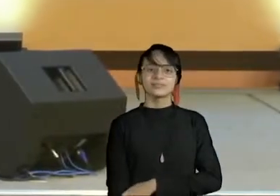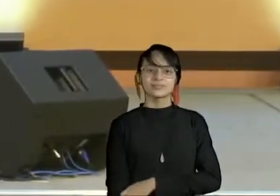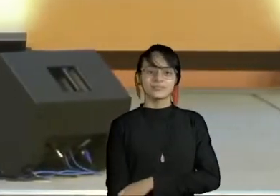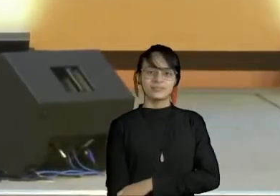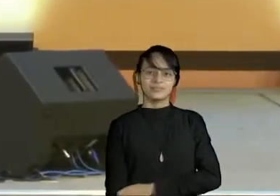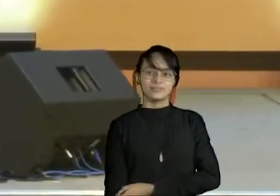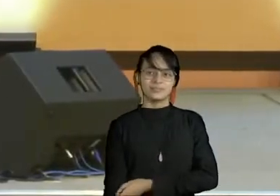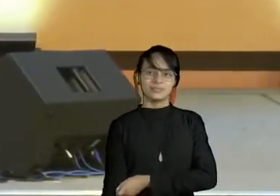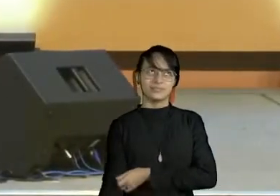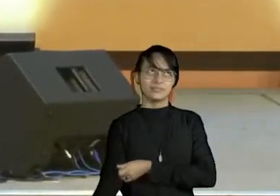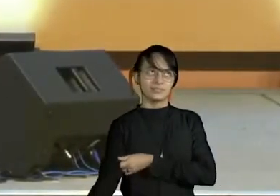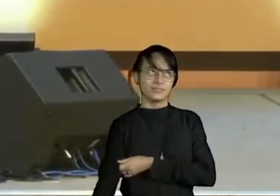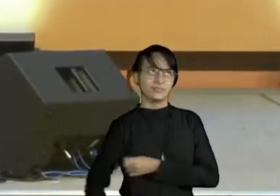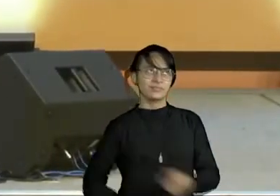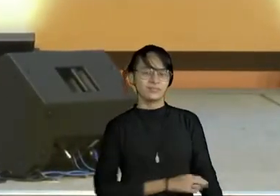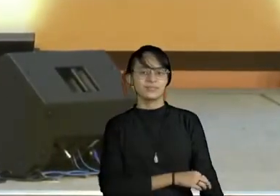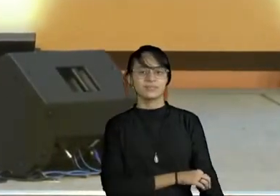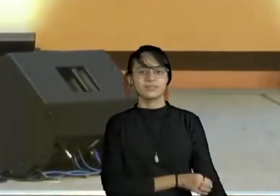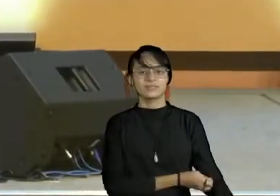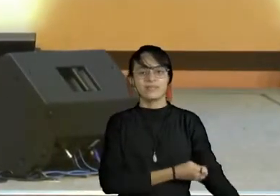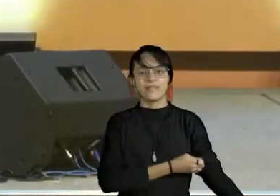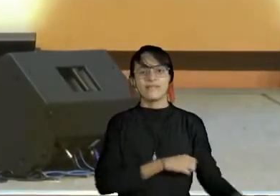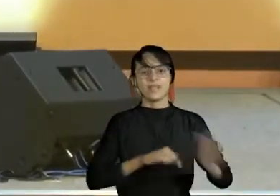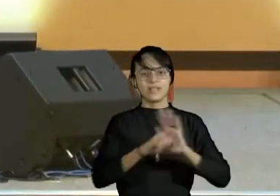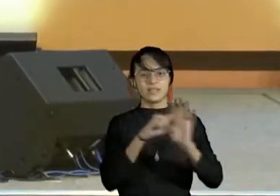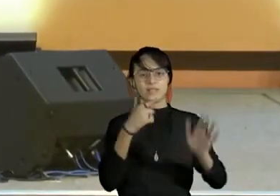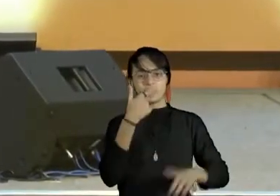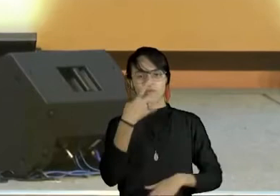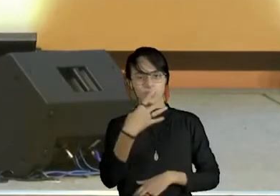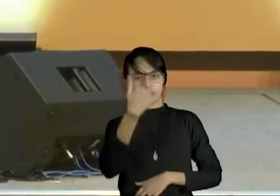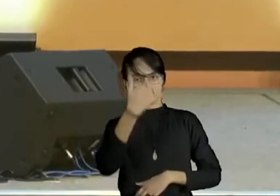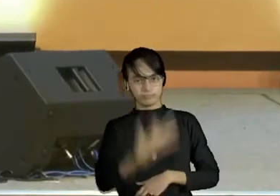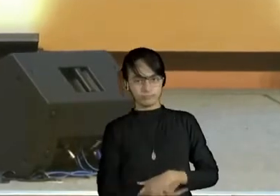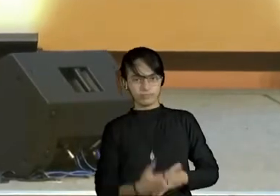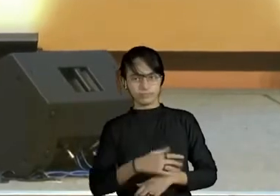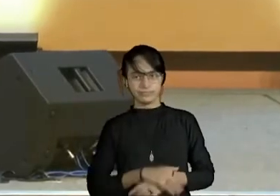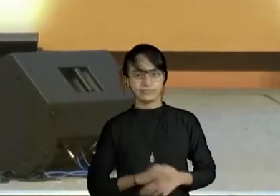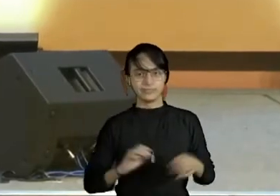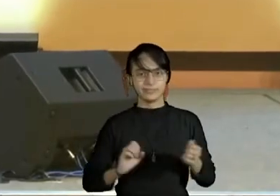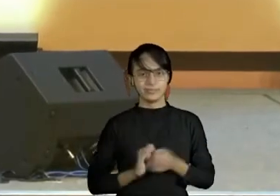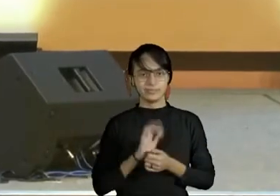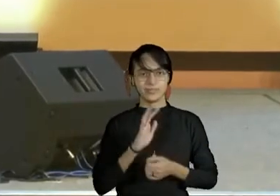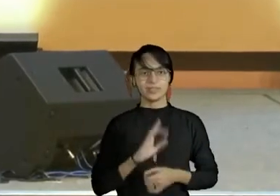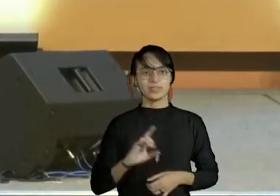A partir do versículo 24 em diante. Glória a Deus.